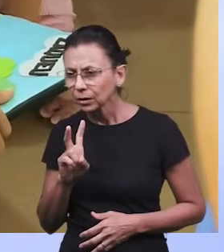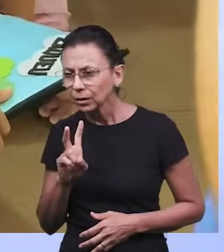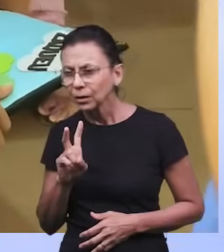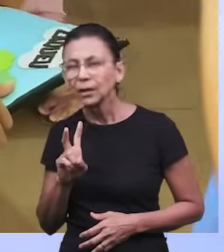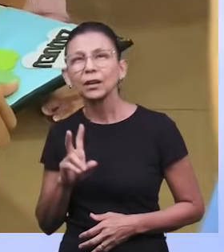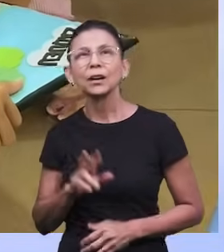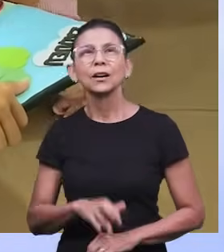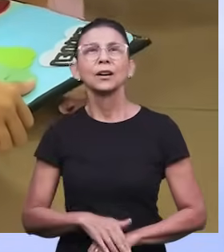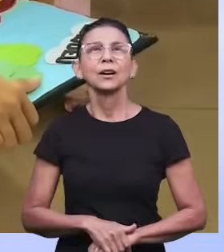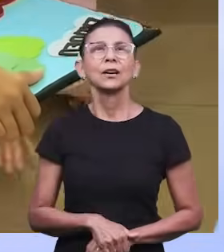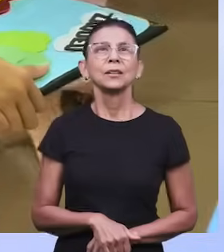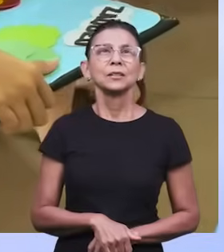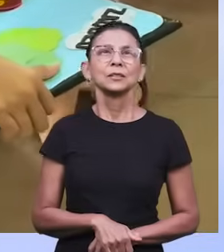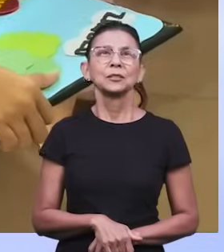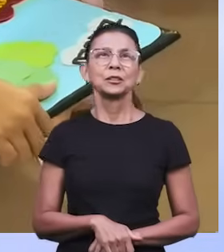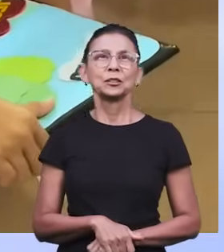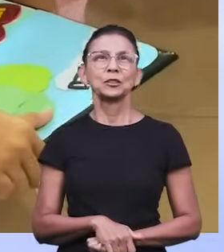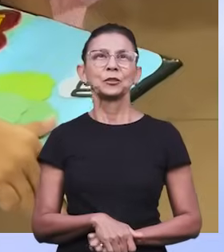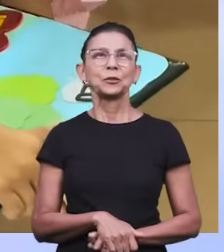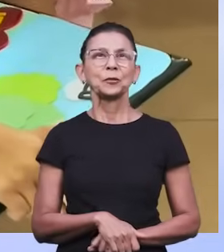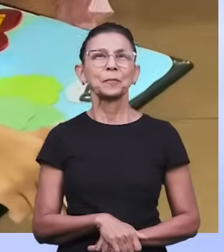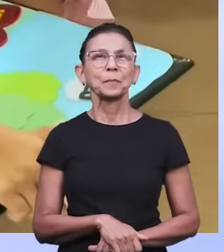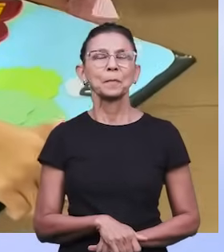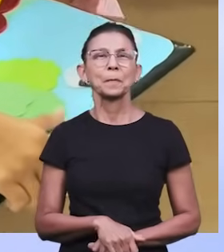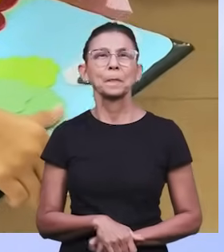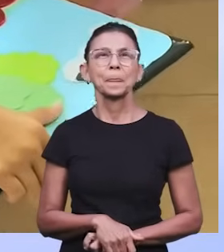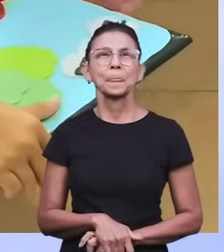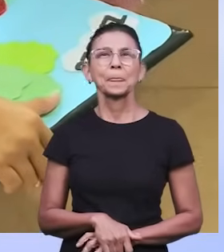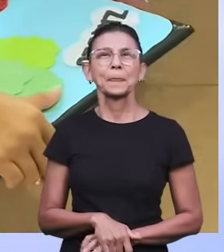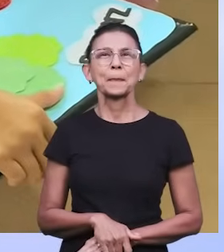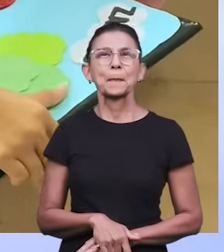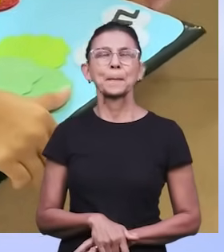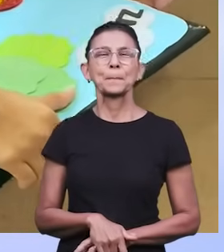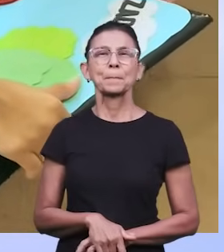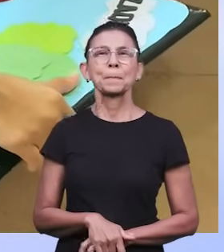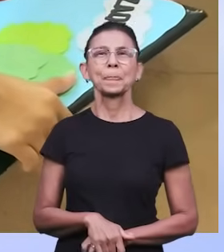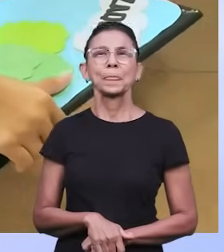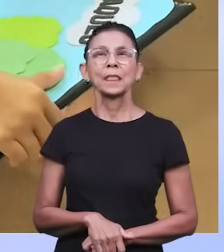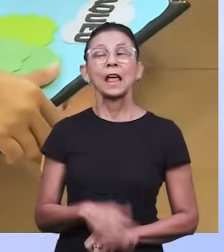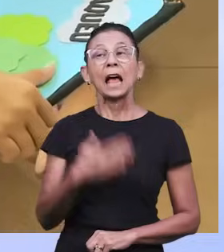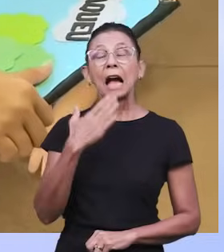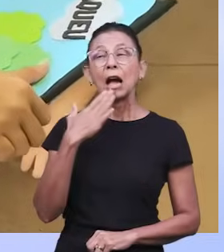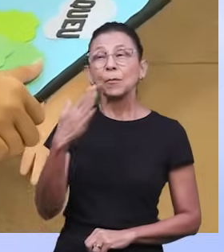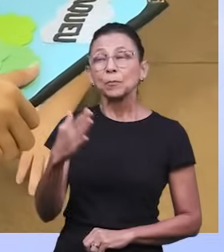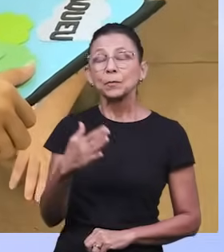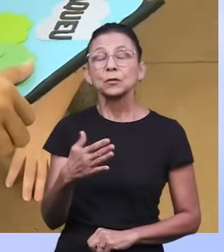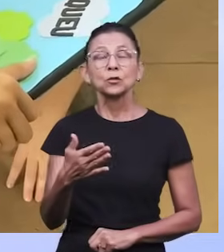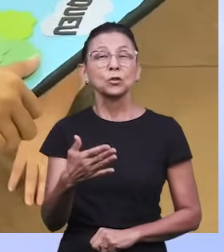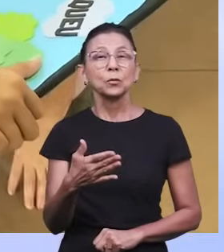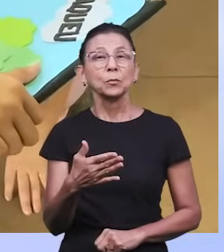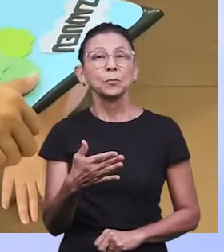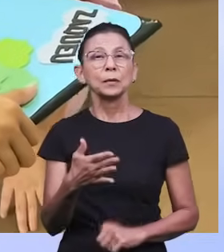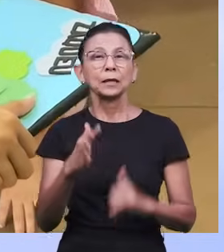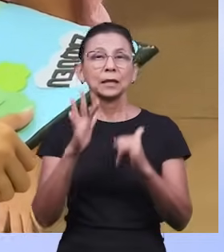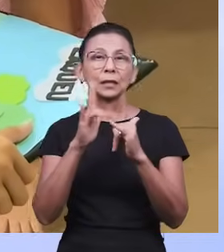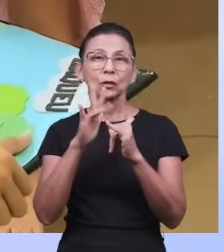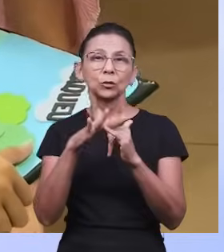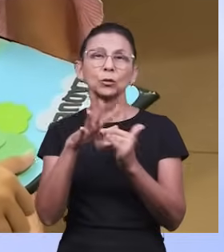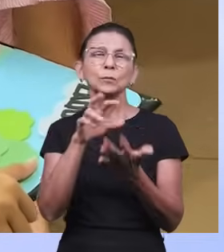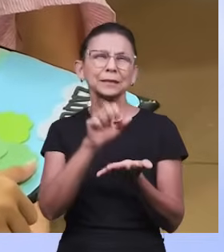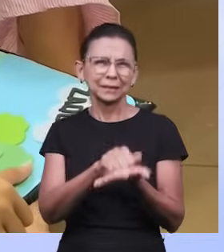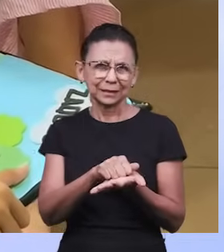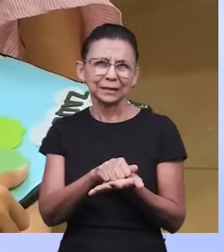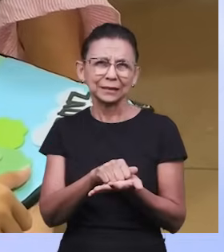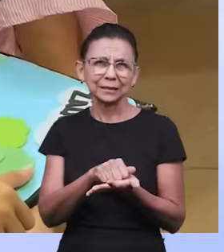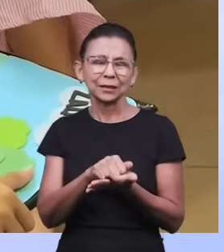logo entregou o celular para que nós pudéssemos ali estar inscrevendo ela no canal do YouTube da igreja. Já acessou os conteúdos, falou